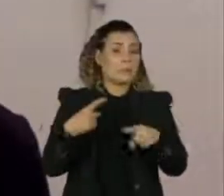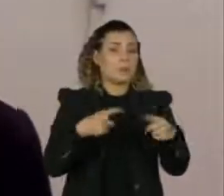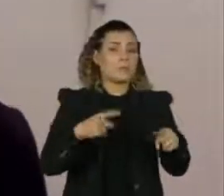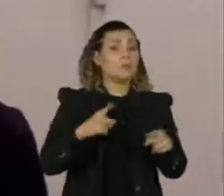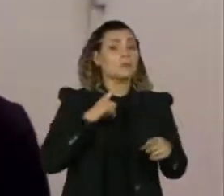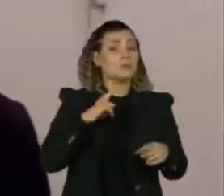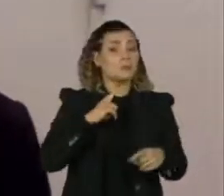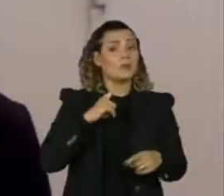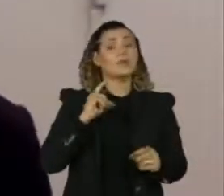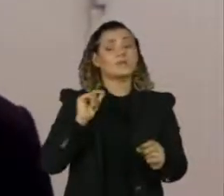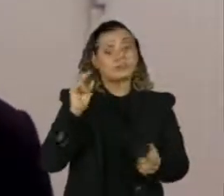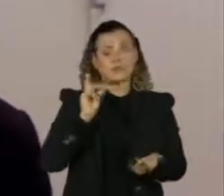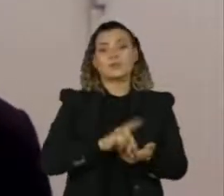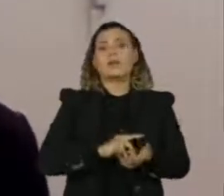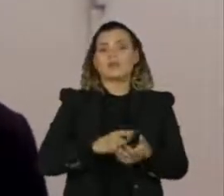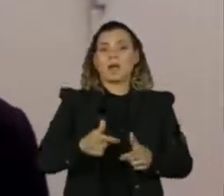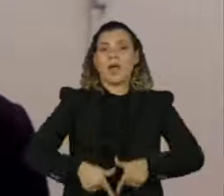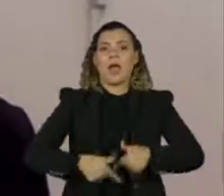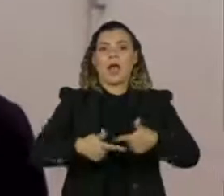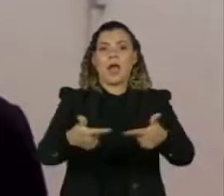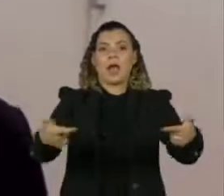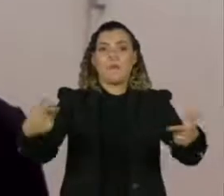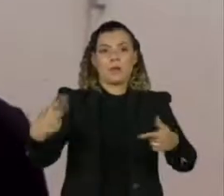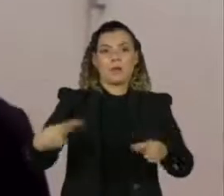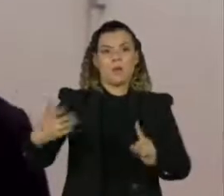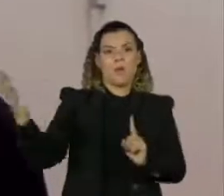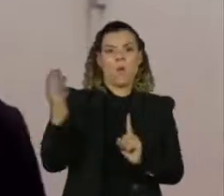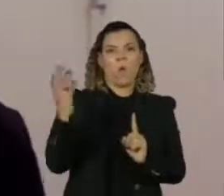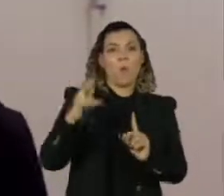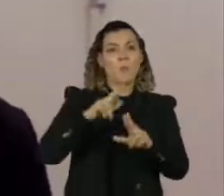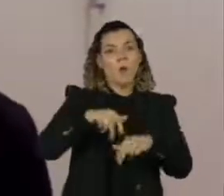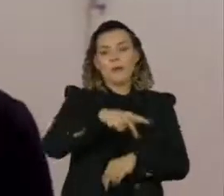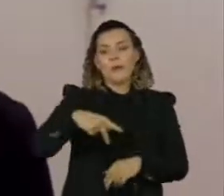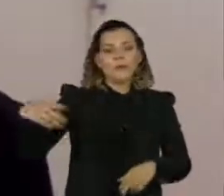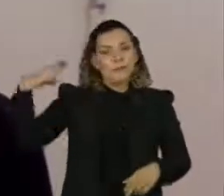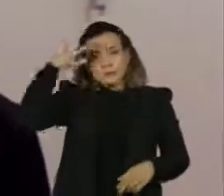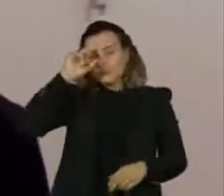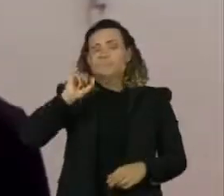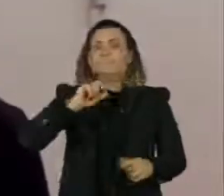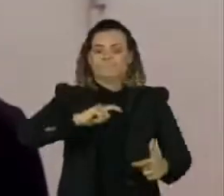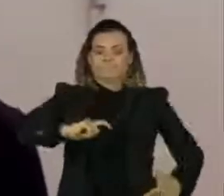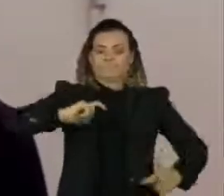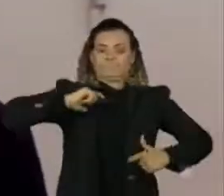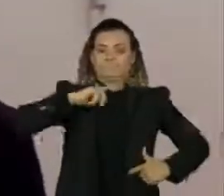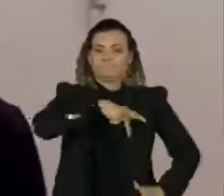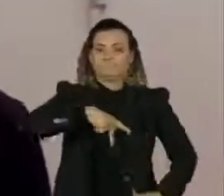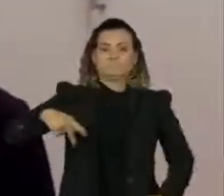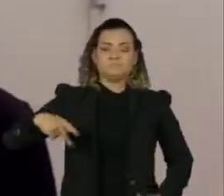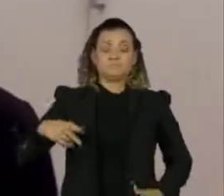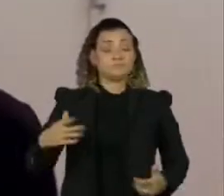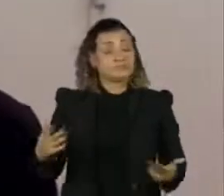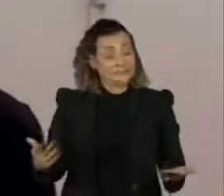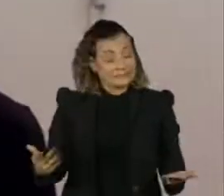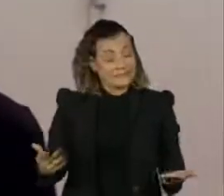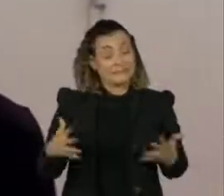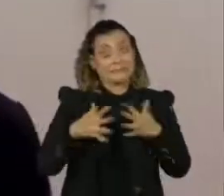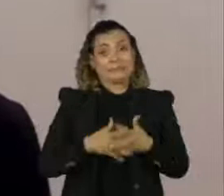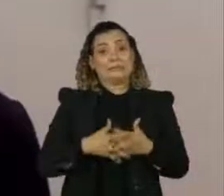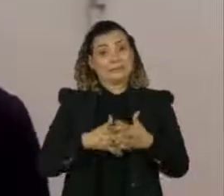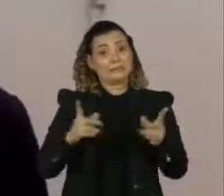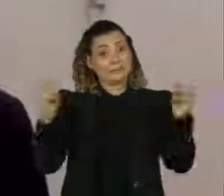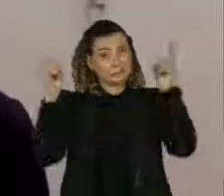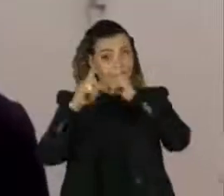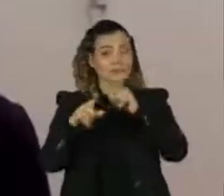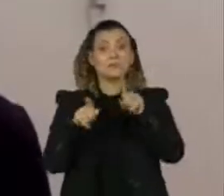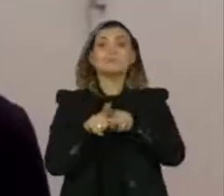pro armas que tem se fortalecido a partir da ascensão do Bolsonaro ao poder, que legitima essa agenda. É um lobby que,